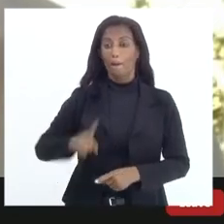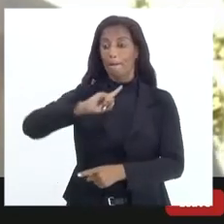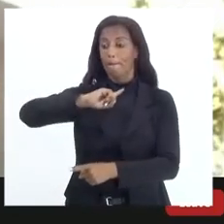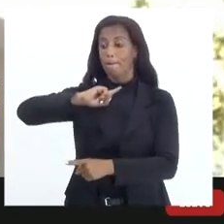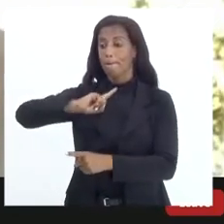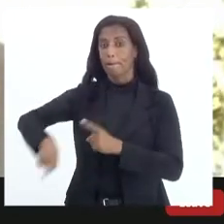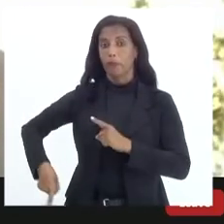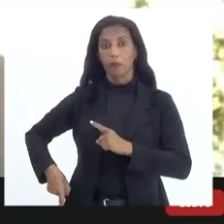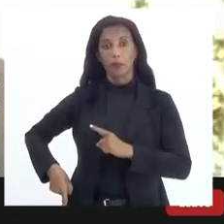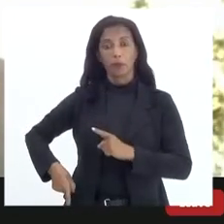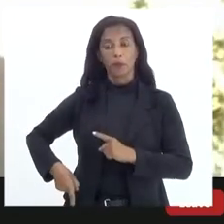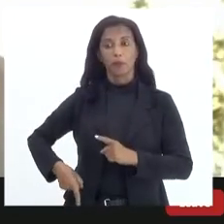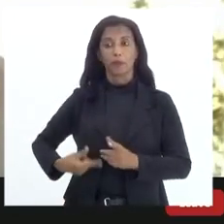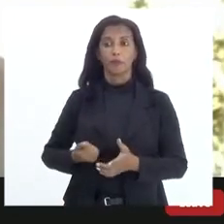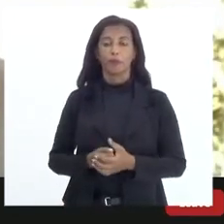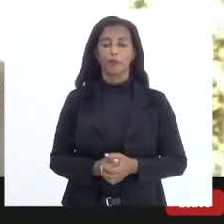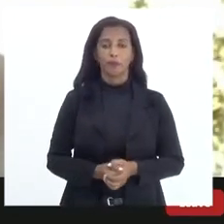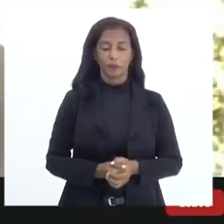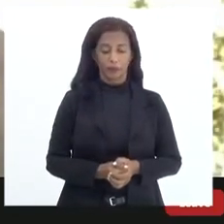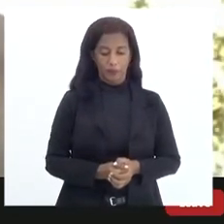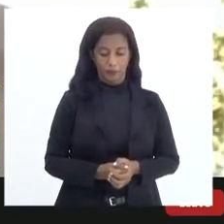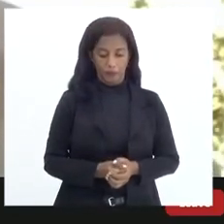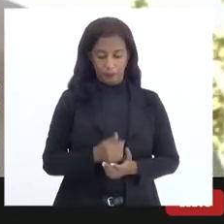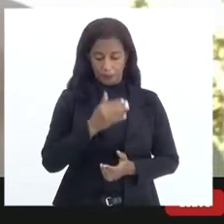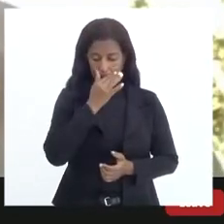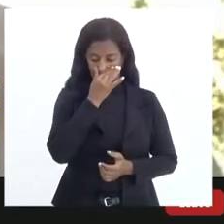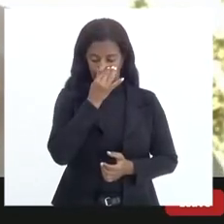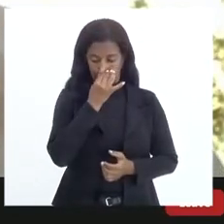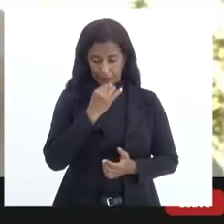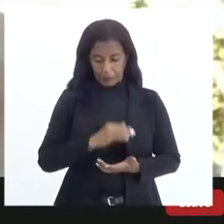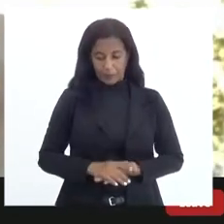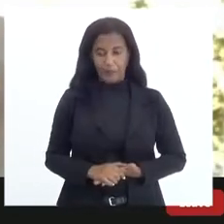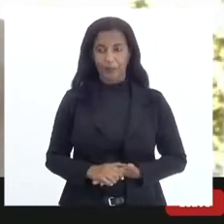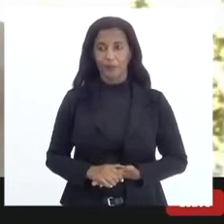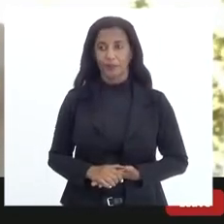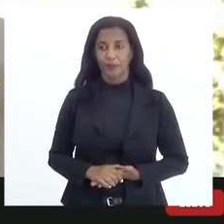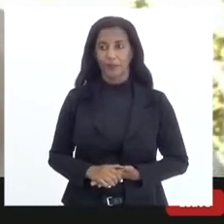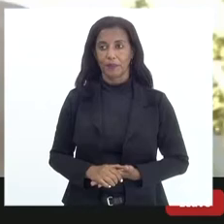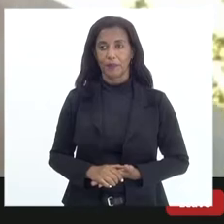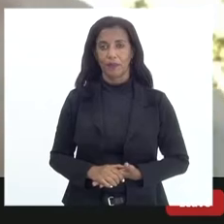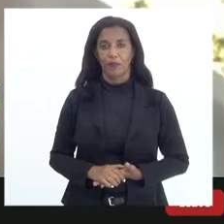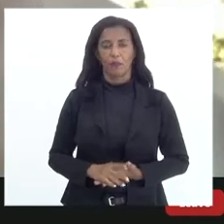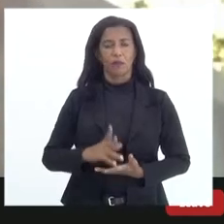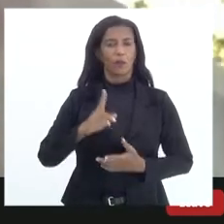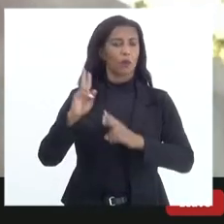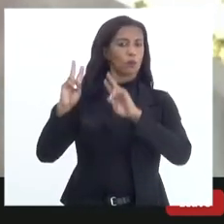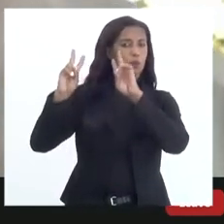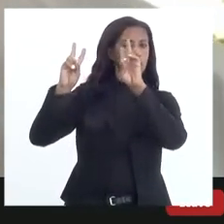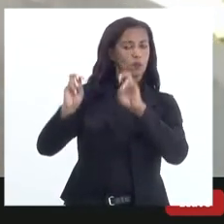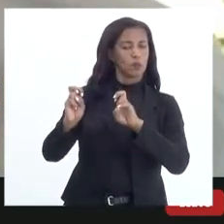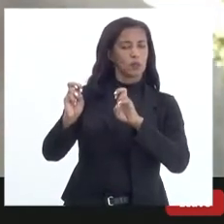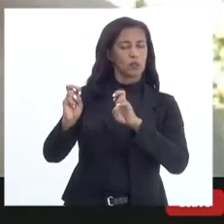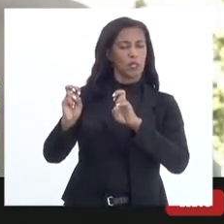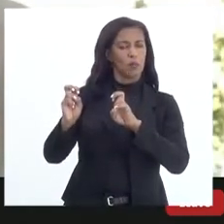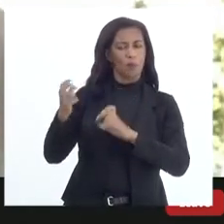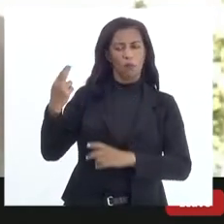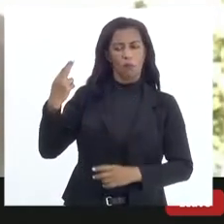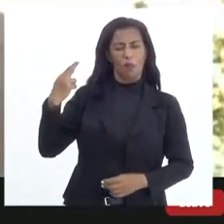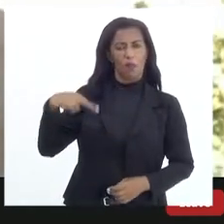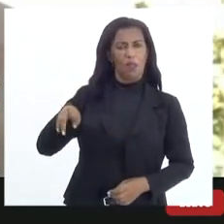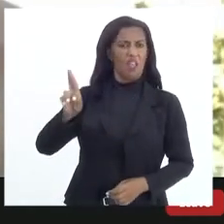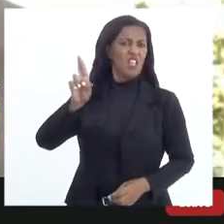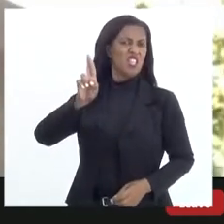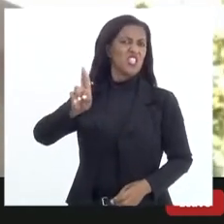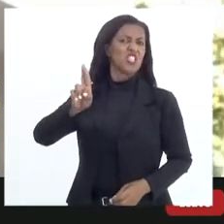proibindo se inquirir sobre a religião ou orientação sexual do